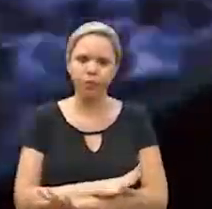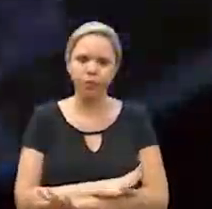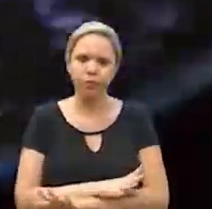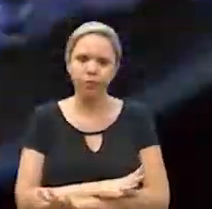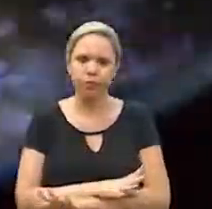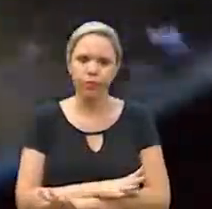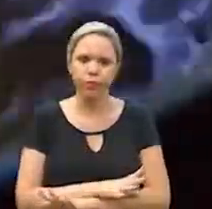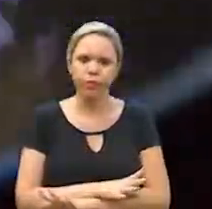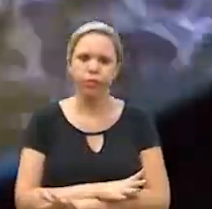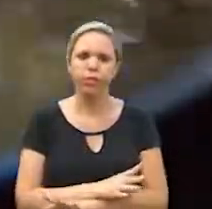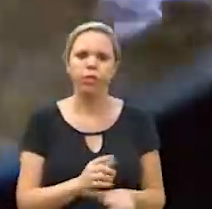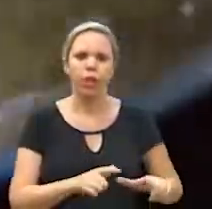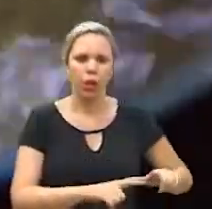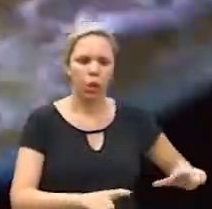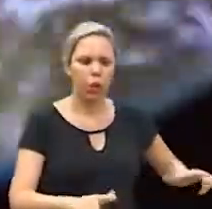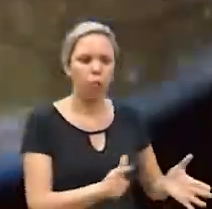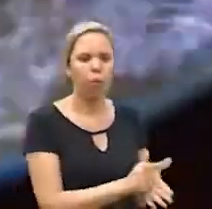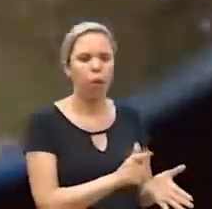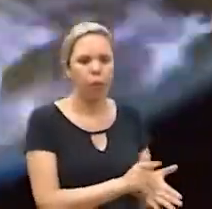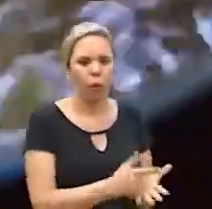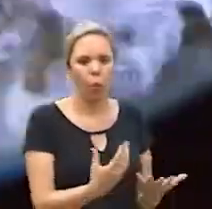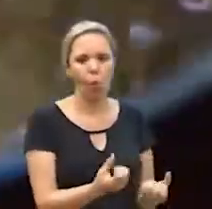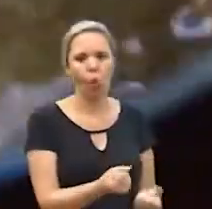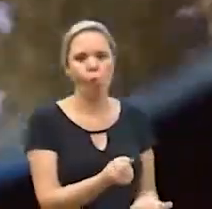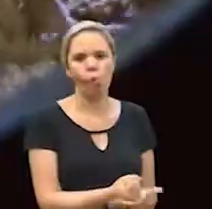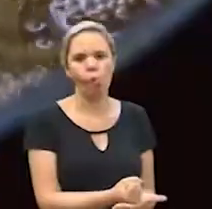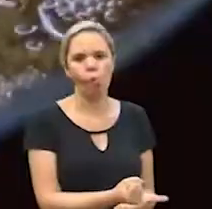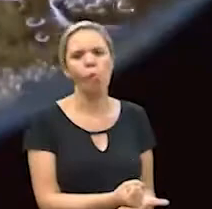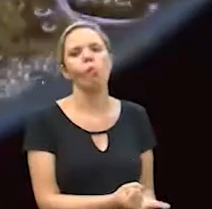você deixa ele secando num papel toalha.